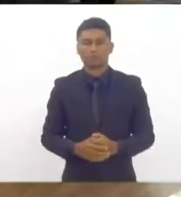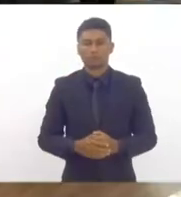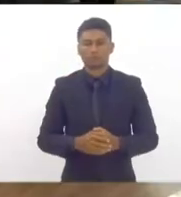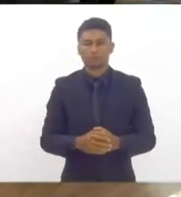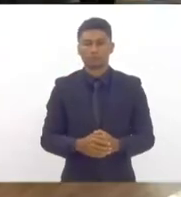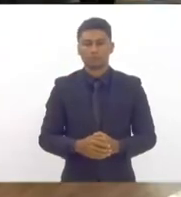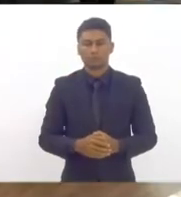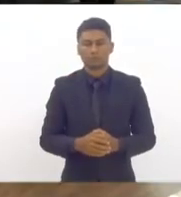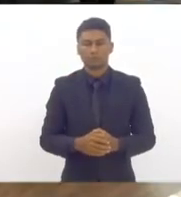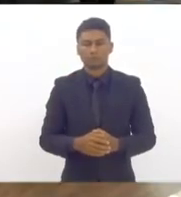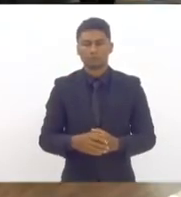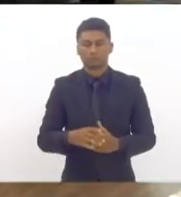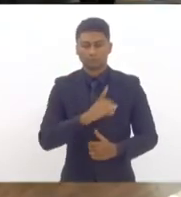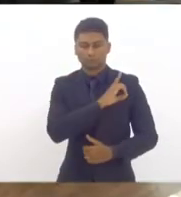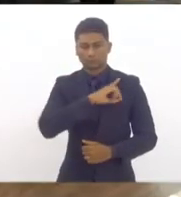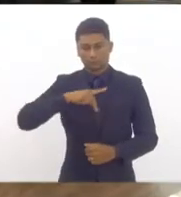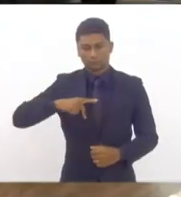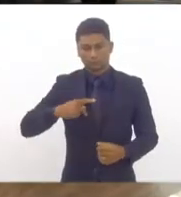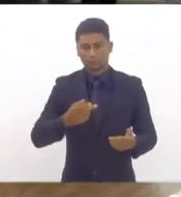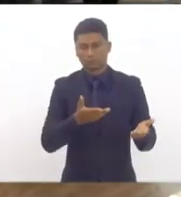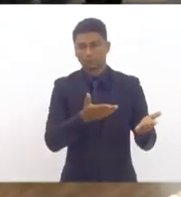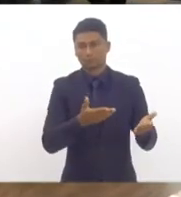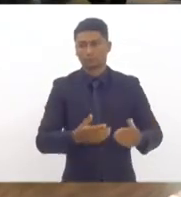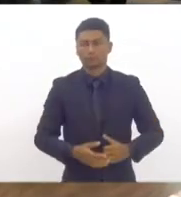A próxima é a Defensoria Pública.